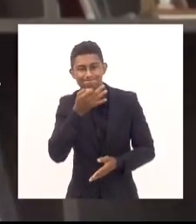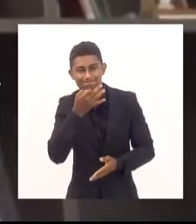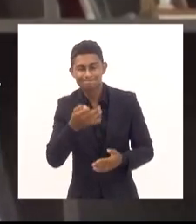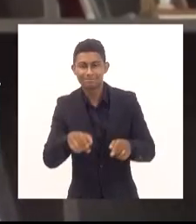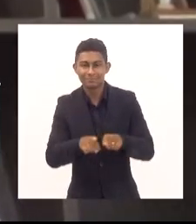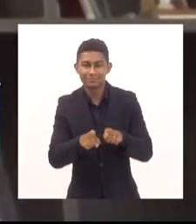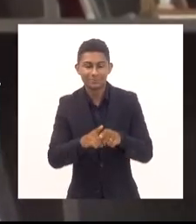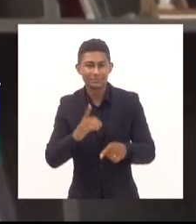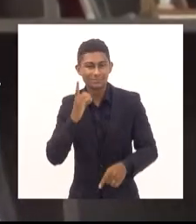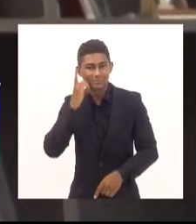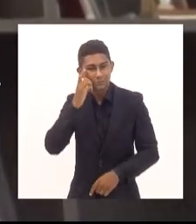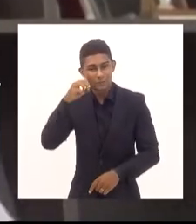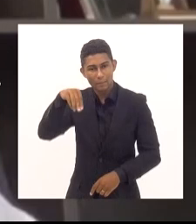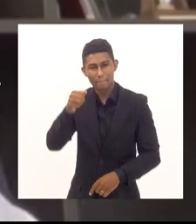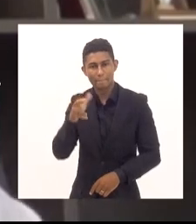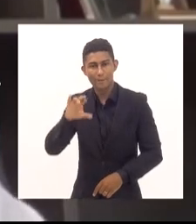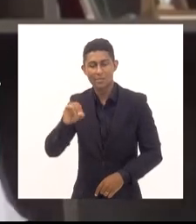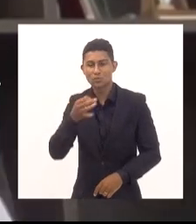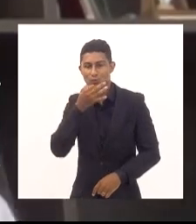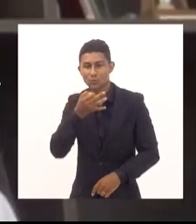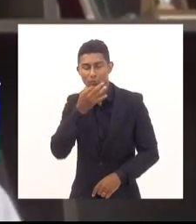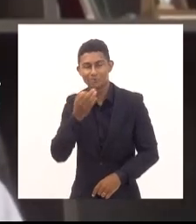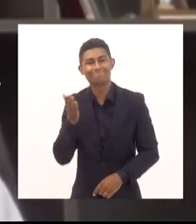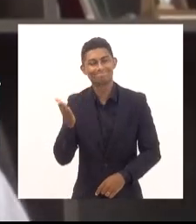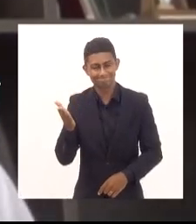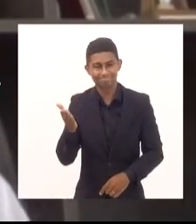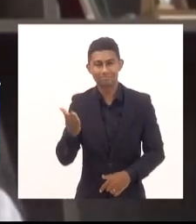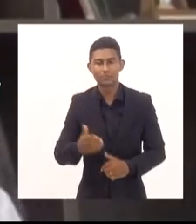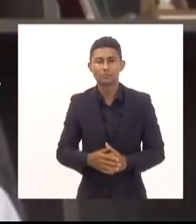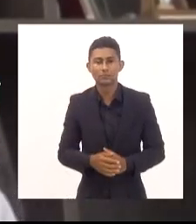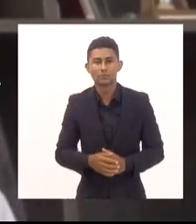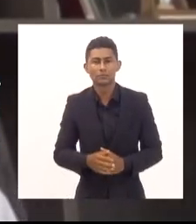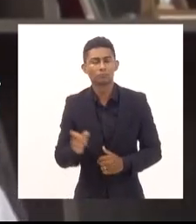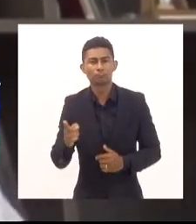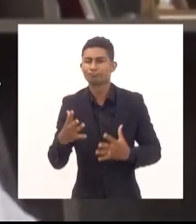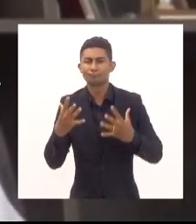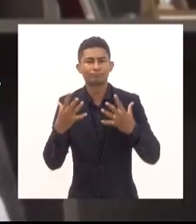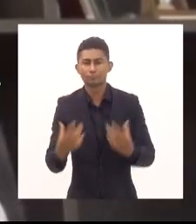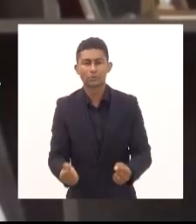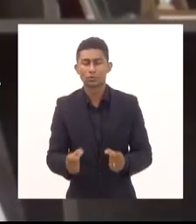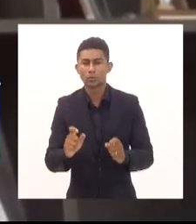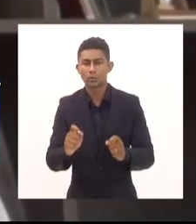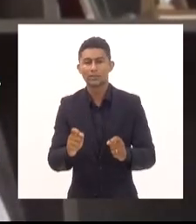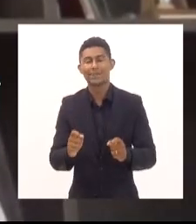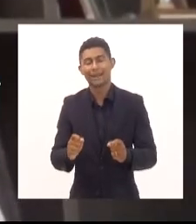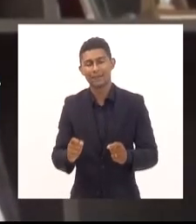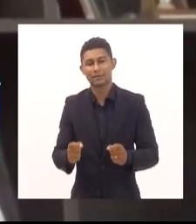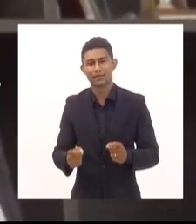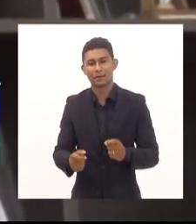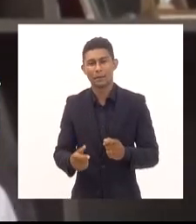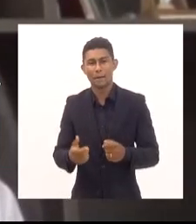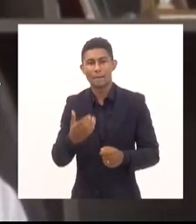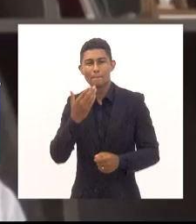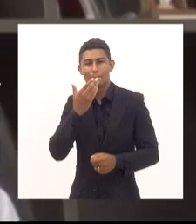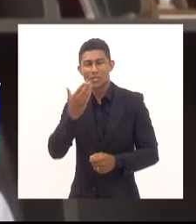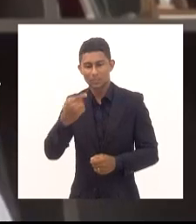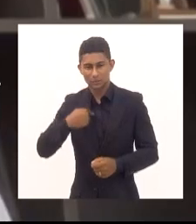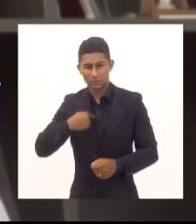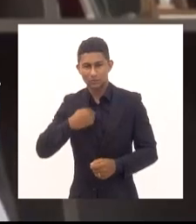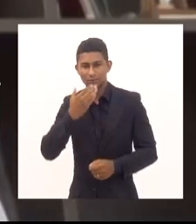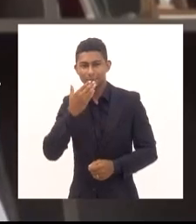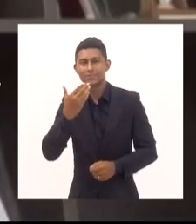Márcio Pacheco, né, acatando aí uma solicitação que fiz,